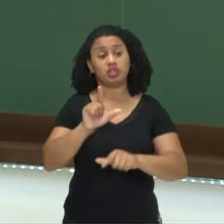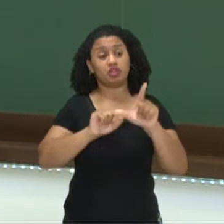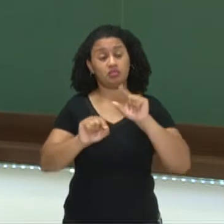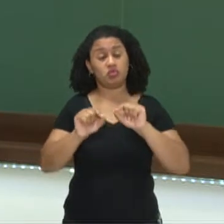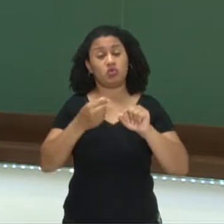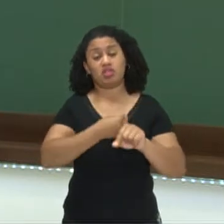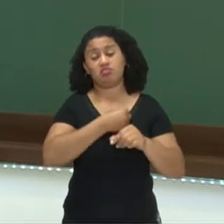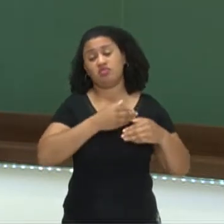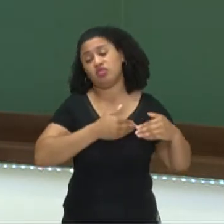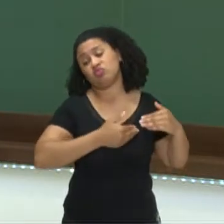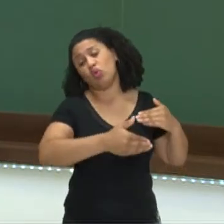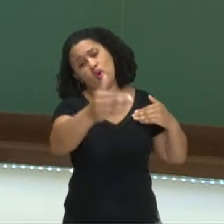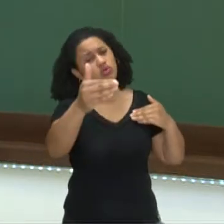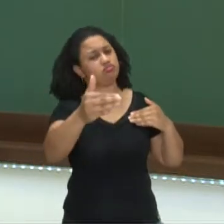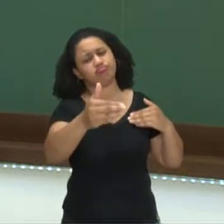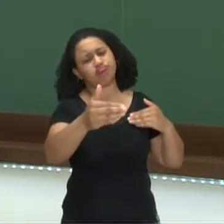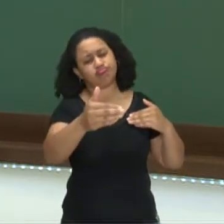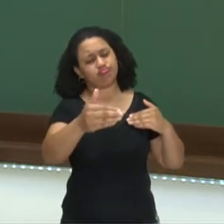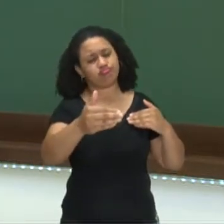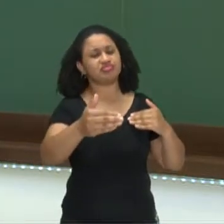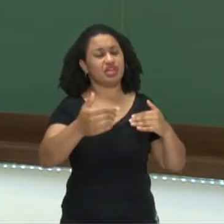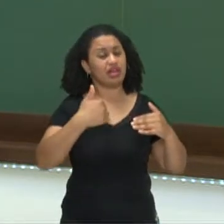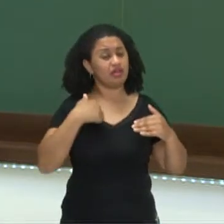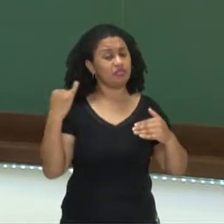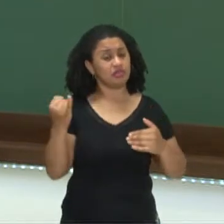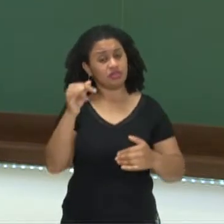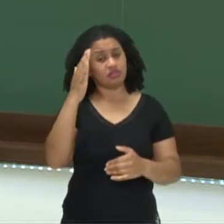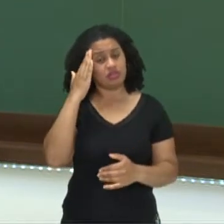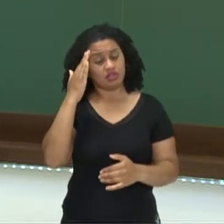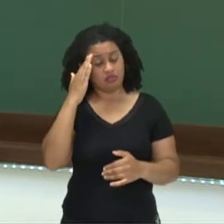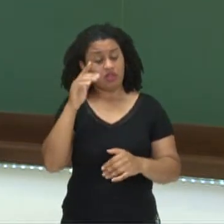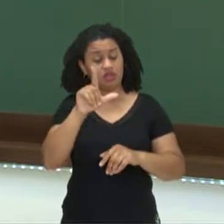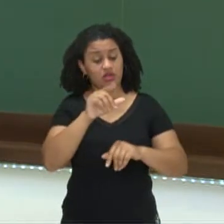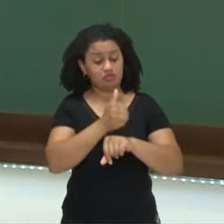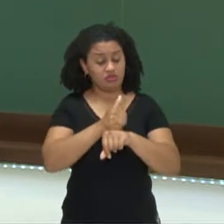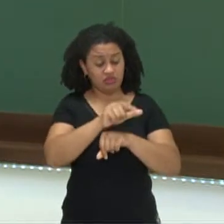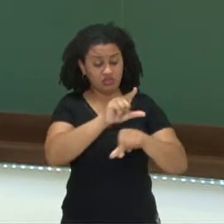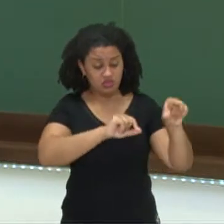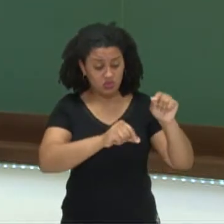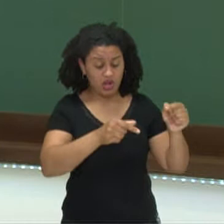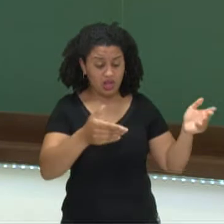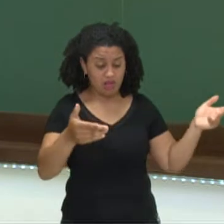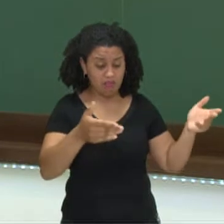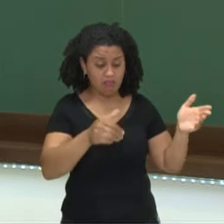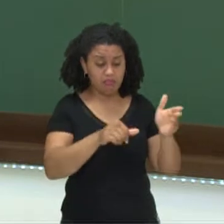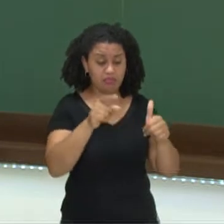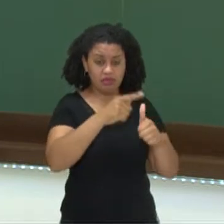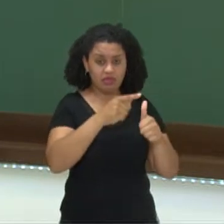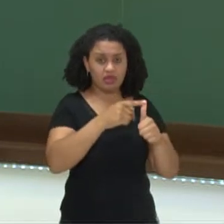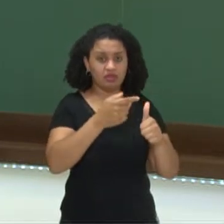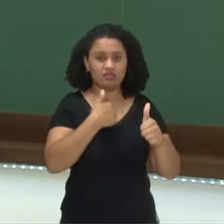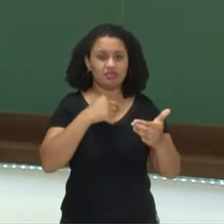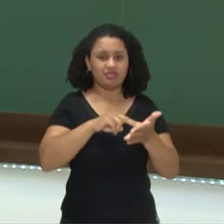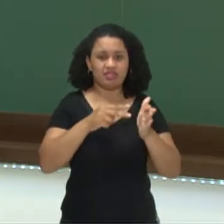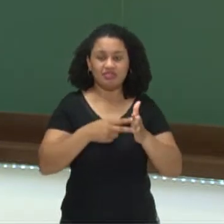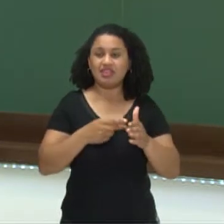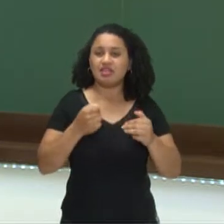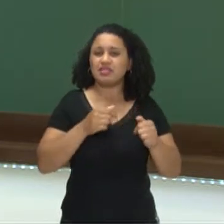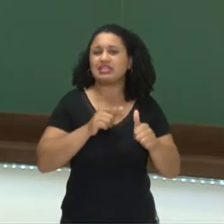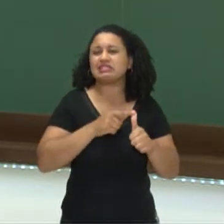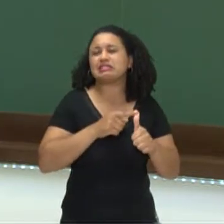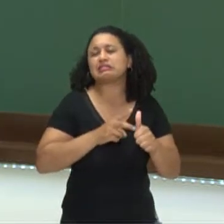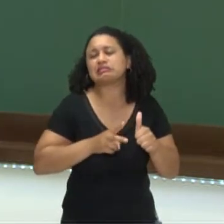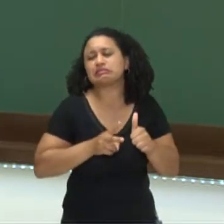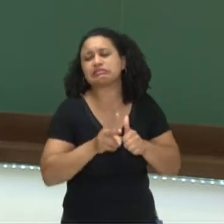vida. Isso também é muito importante ter na sua cabeça. A profissão que você escolher num primeiro momento não significa que você é obrigado a ficar nela